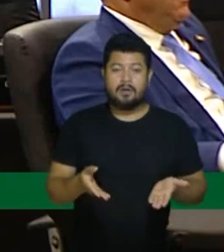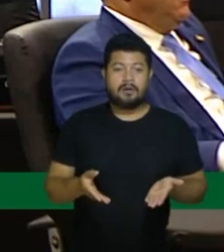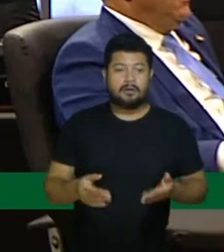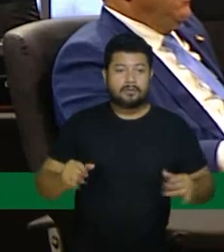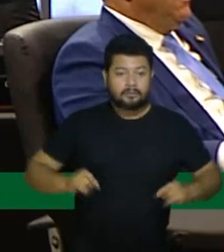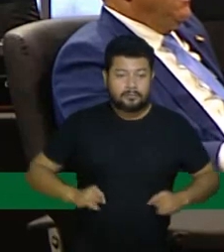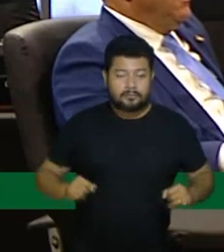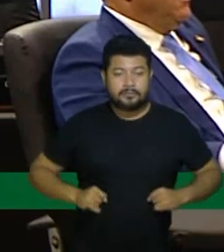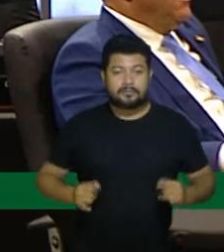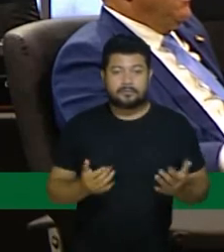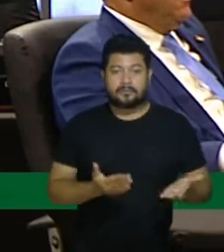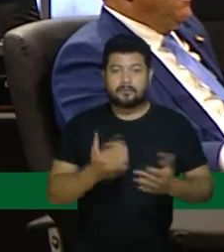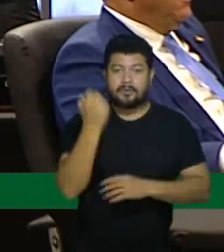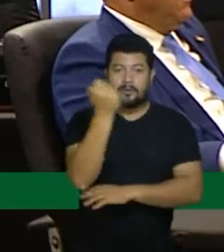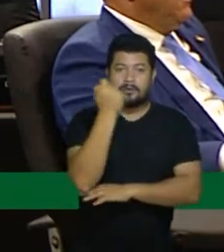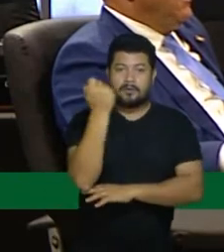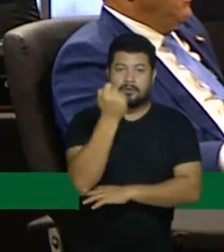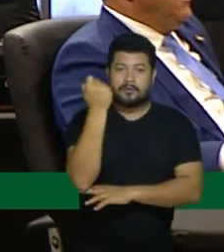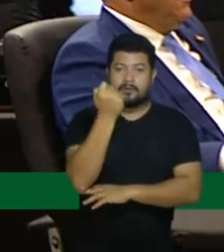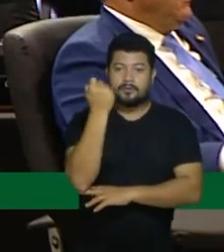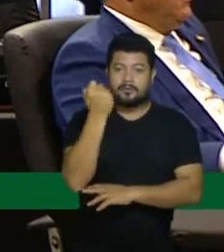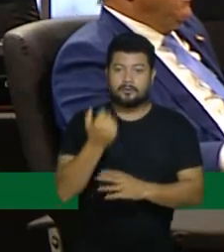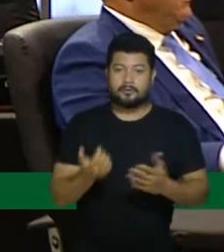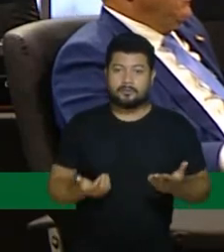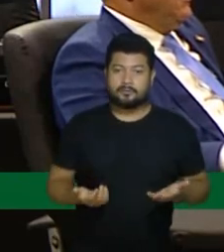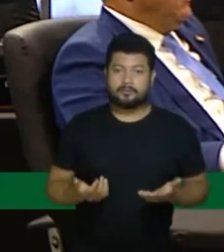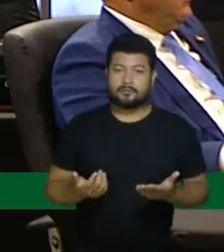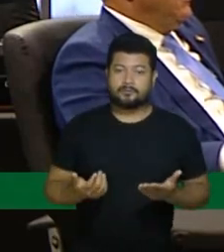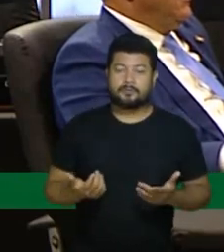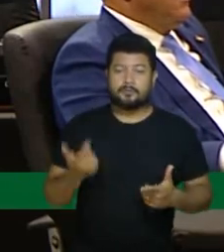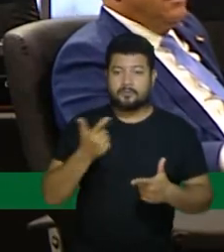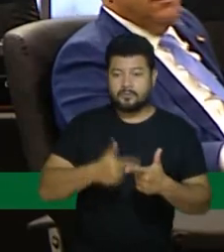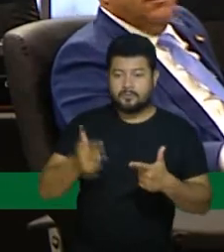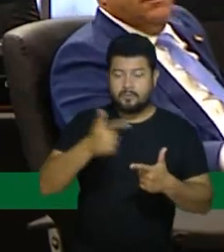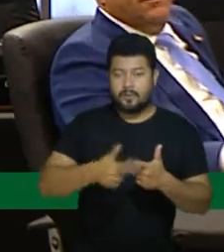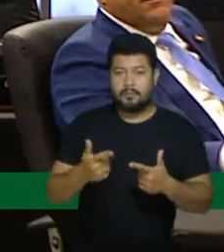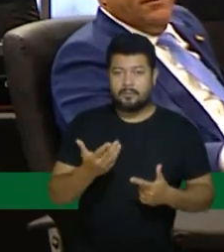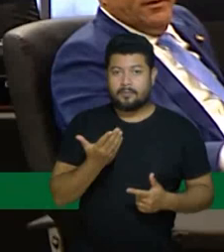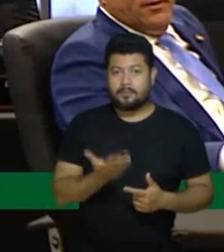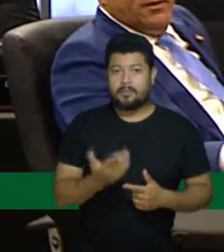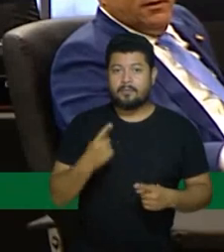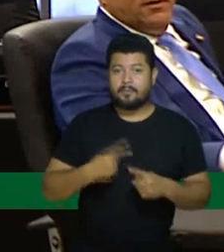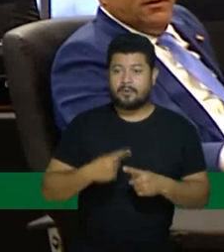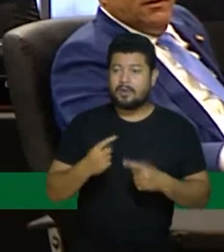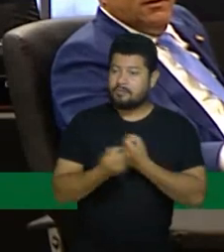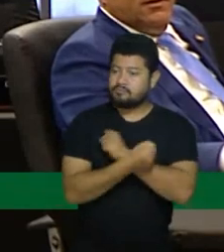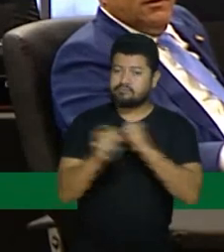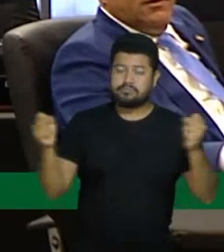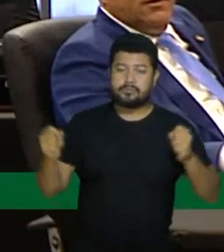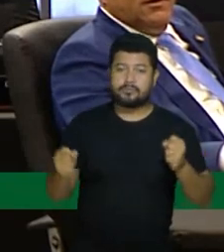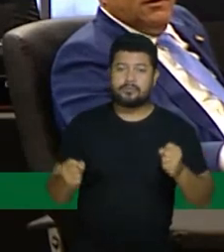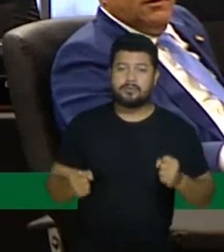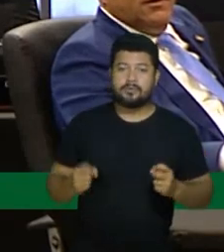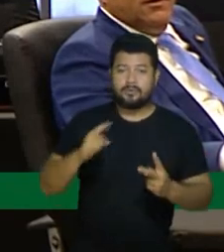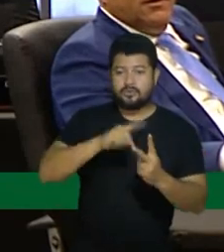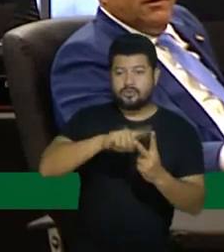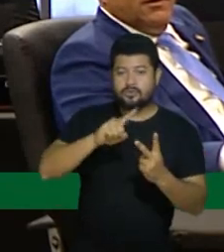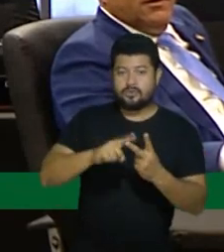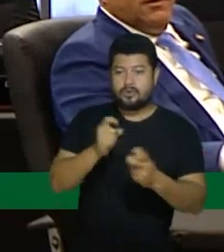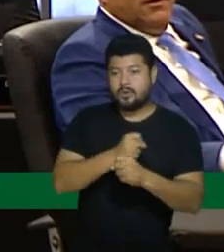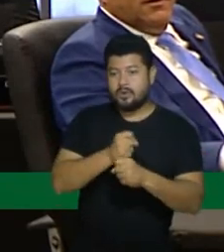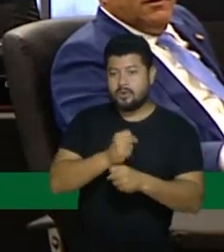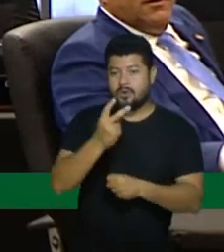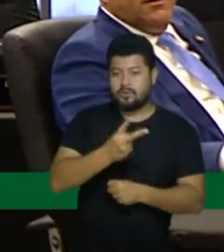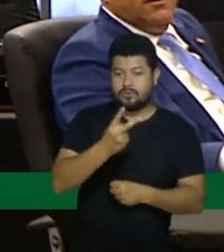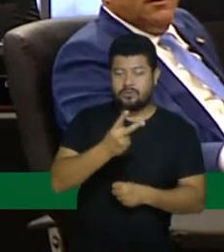né através dessa que tá passando por essa calamidade pública porque é um absurdo que em dois eh anos né de em